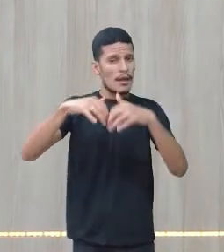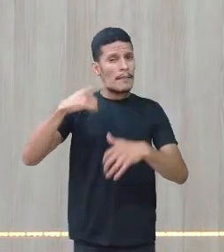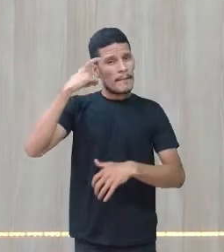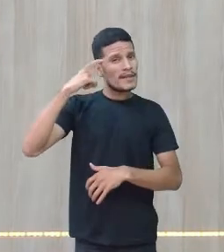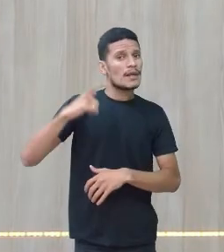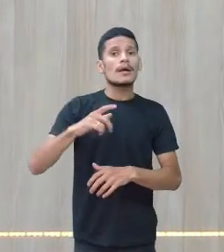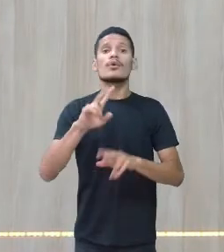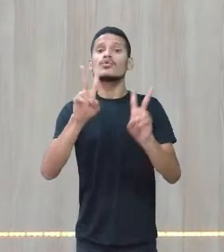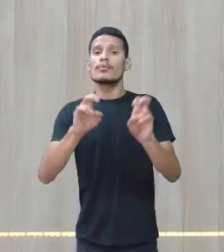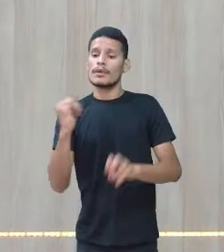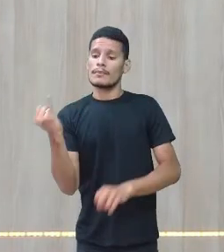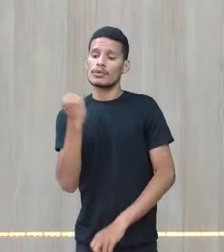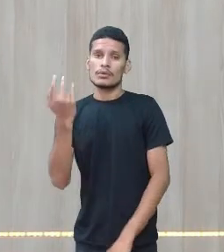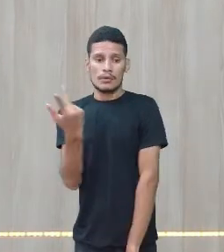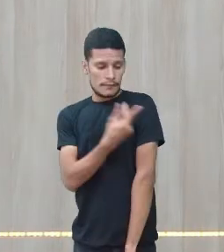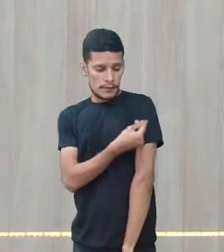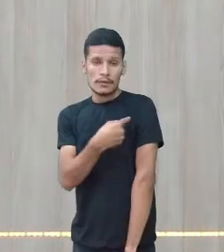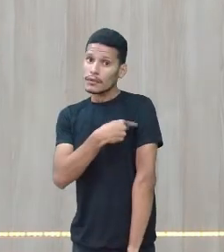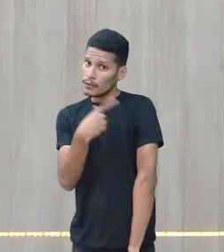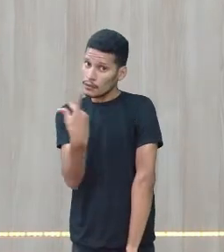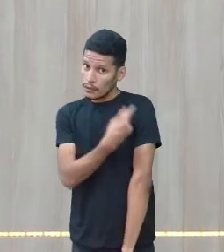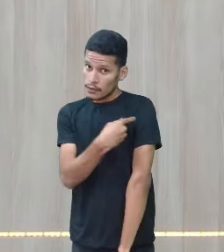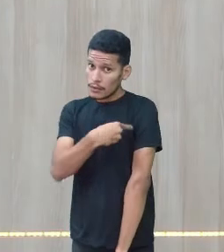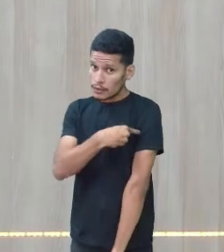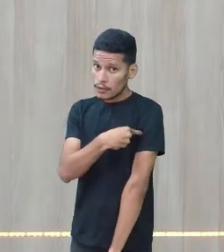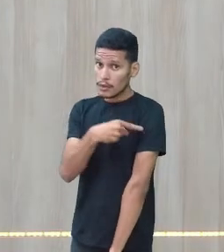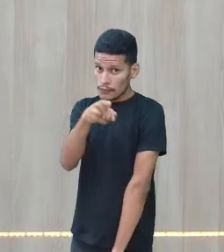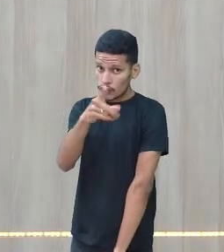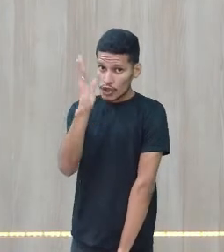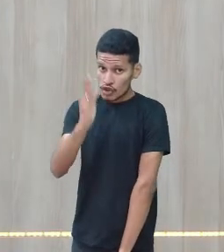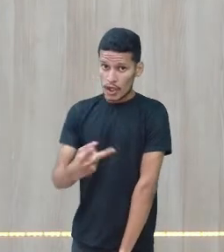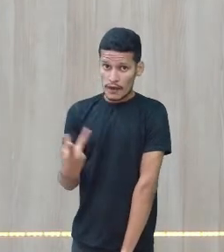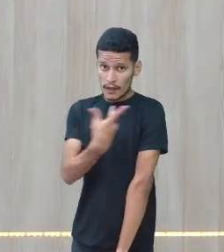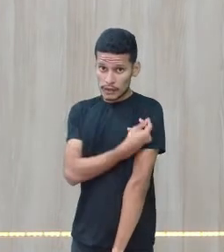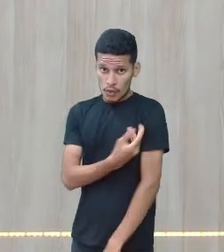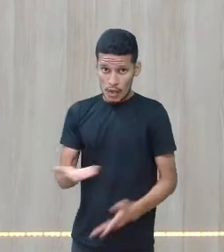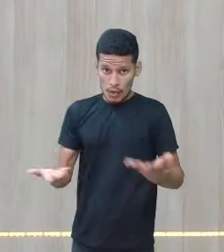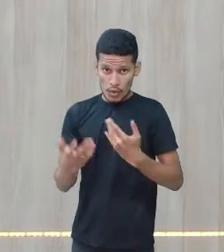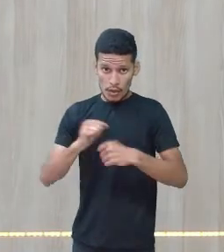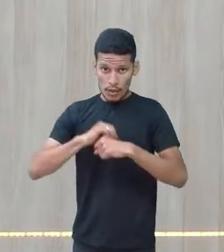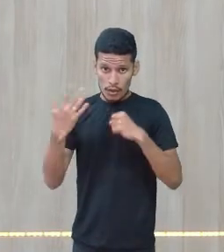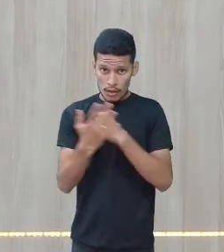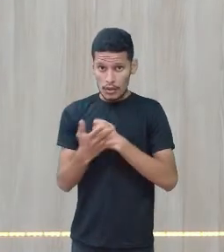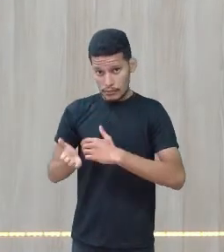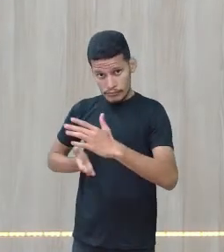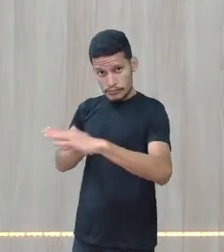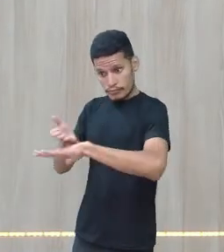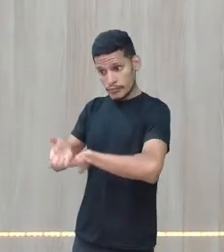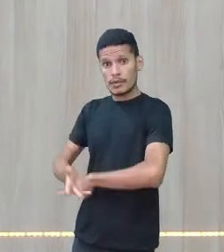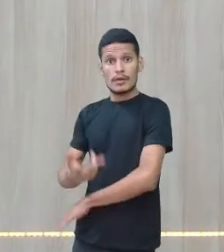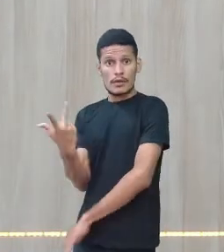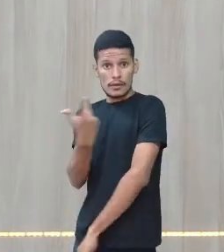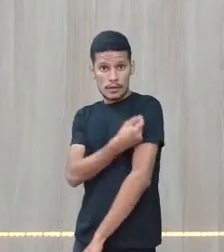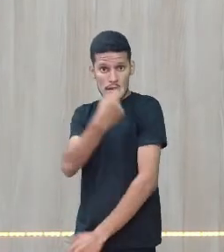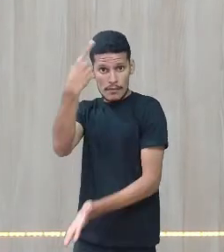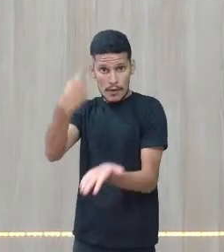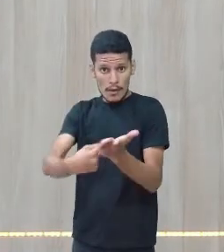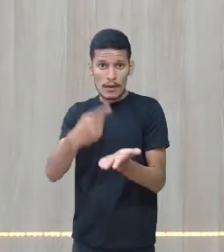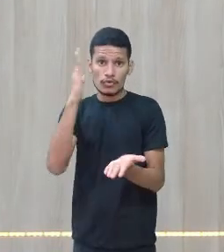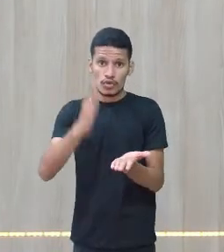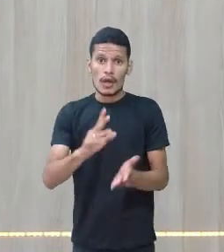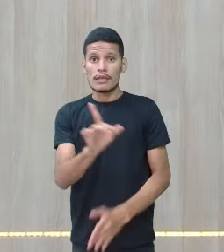a importância da vacina. E aí eu lembro a vocês já se vacinaram? Já foram fazer aí, né, o